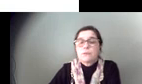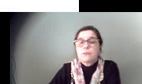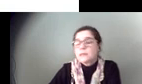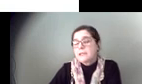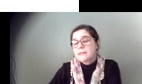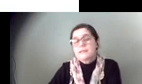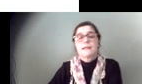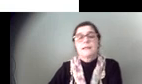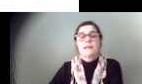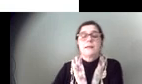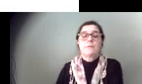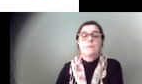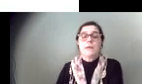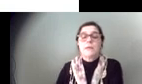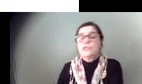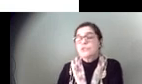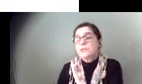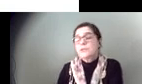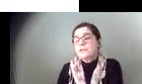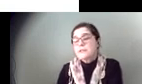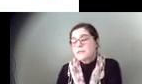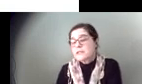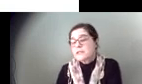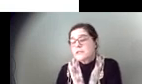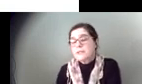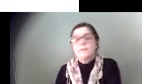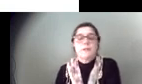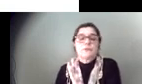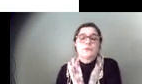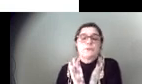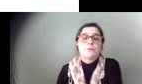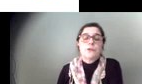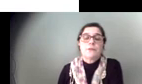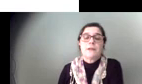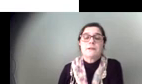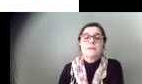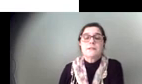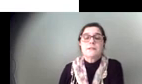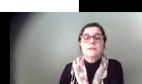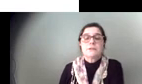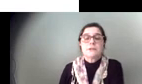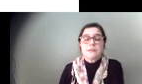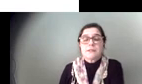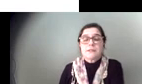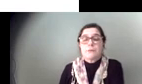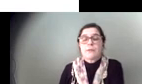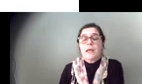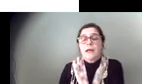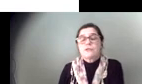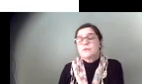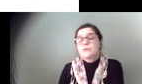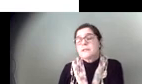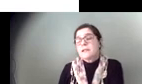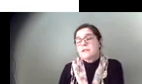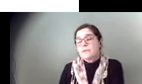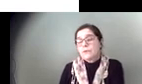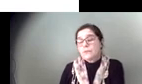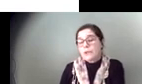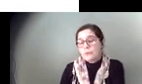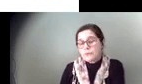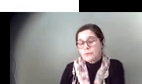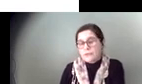da SEDUC, né, da Secretaria, para a gente poder fazer os encaminhamentos. Muito bem, então esse ano o que aconteceu? As turmas